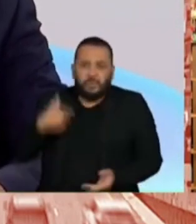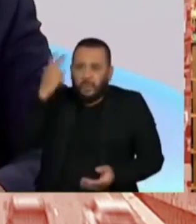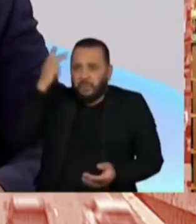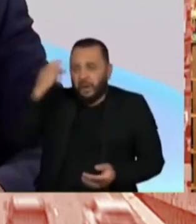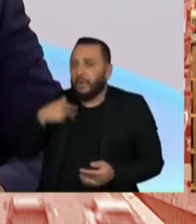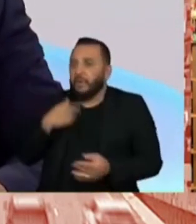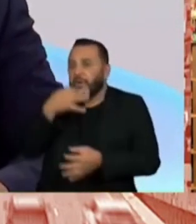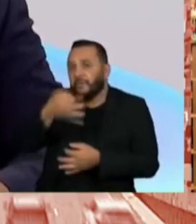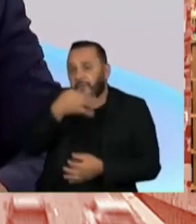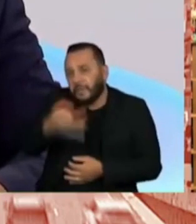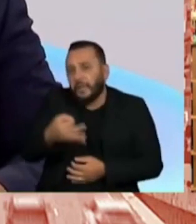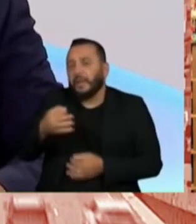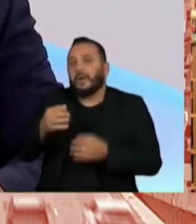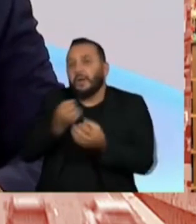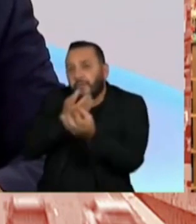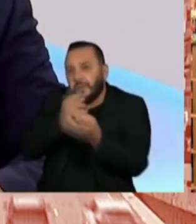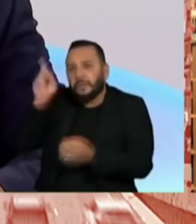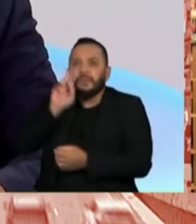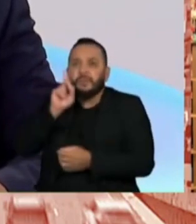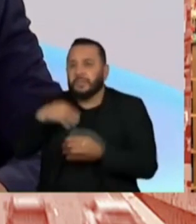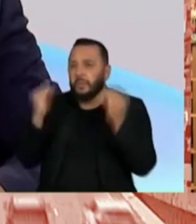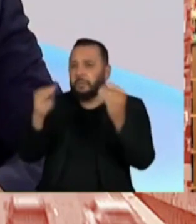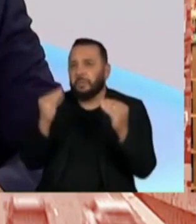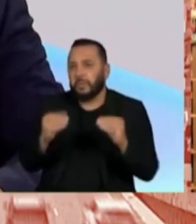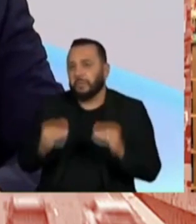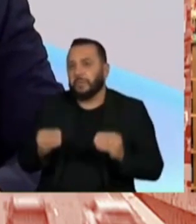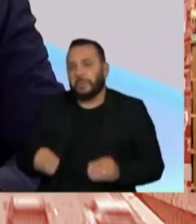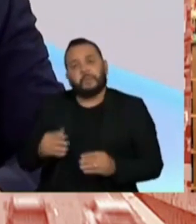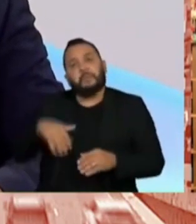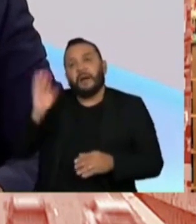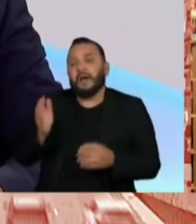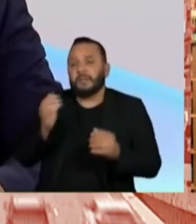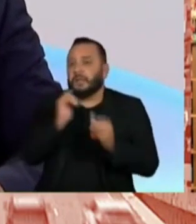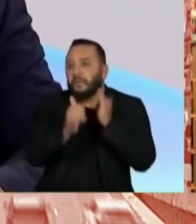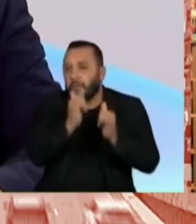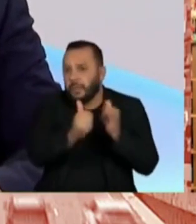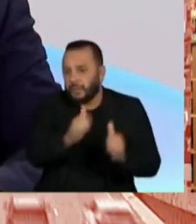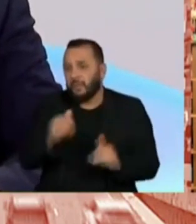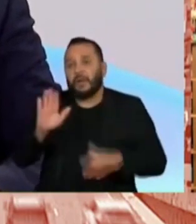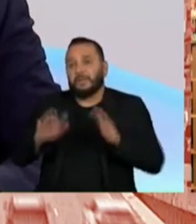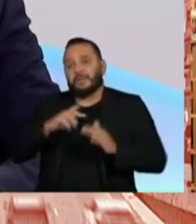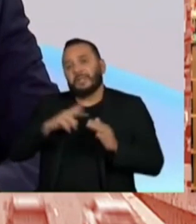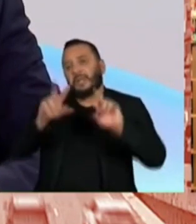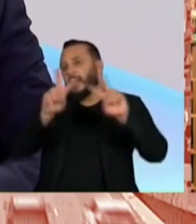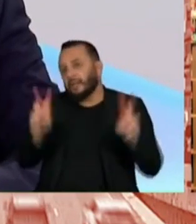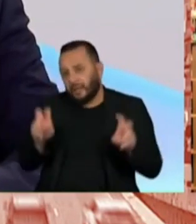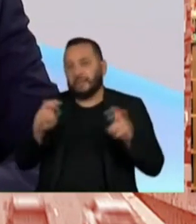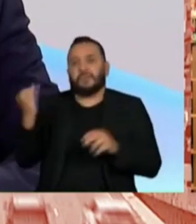dado. Não é para menos que a Quest, que saiu hoje, a pesquisa, aponta que